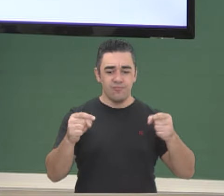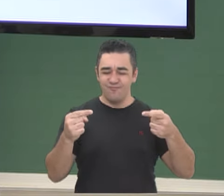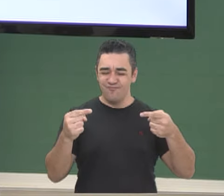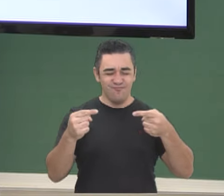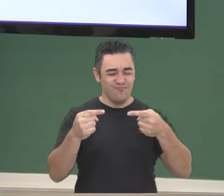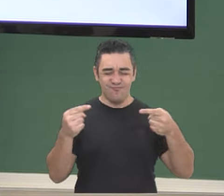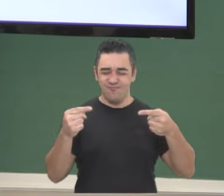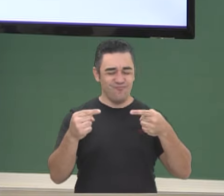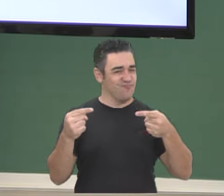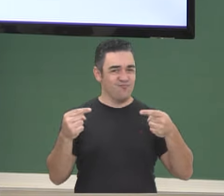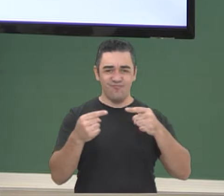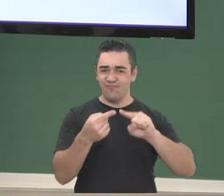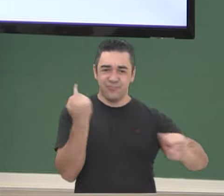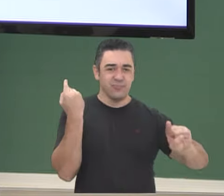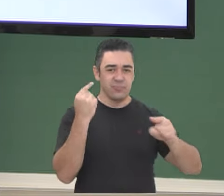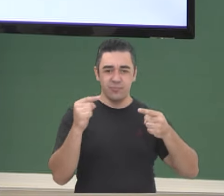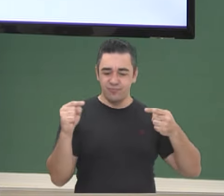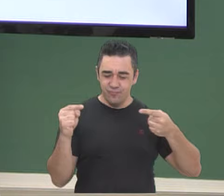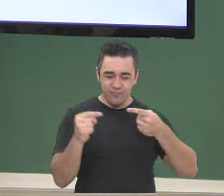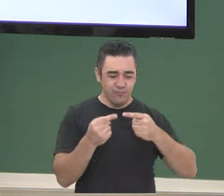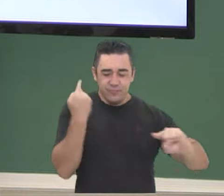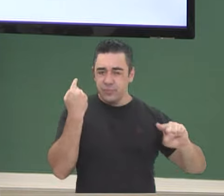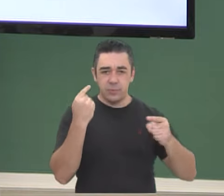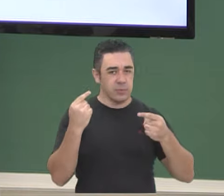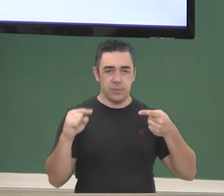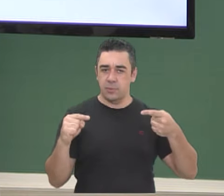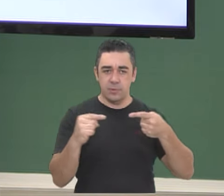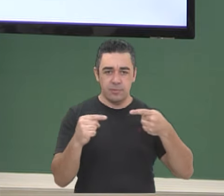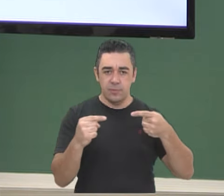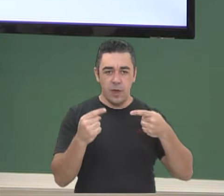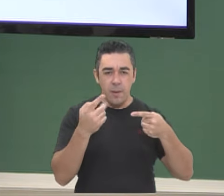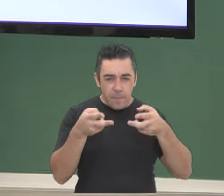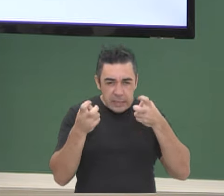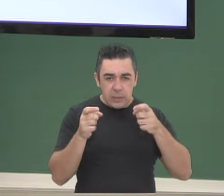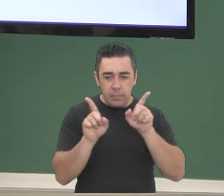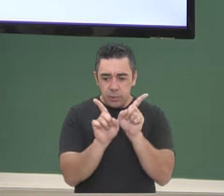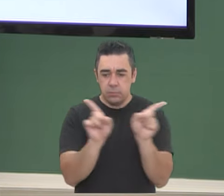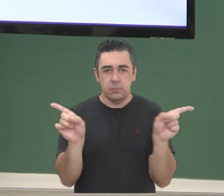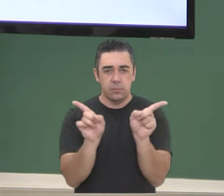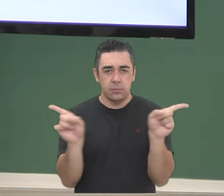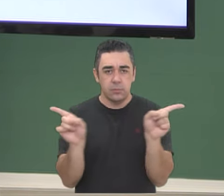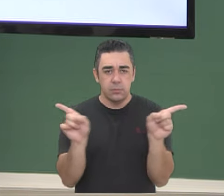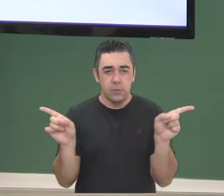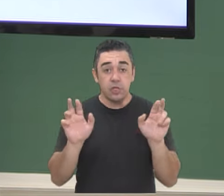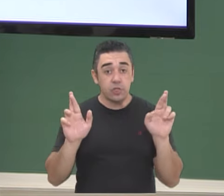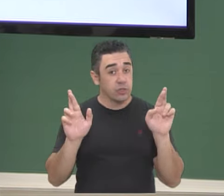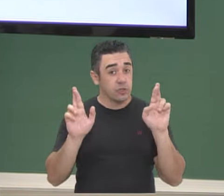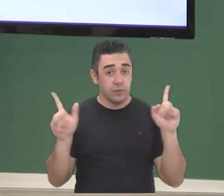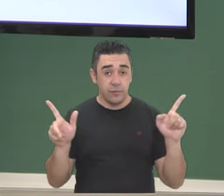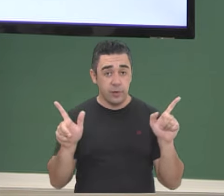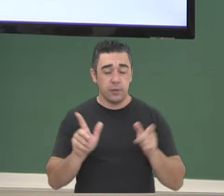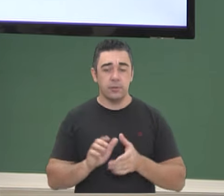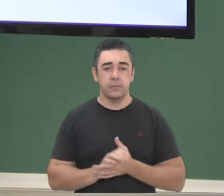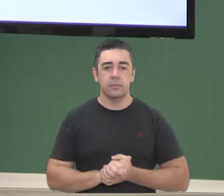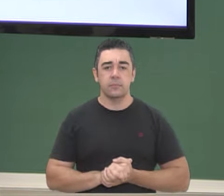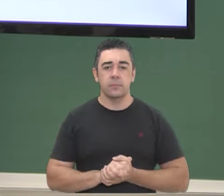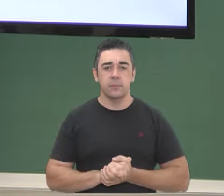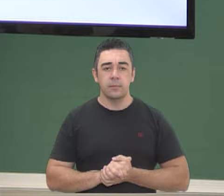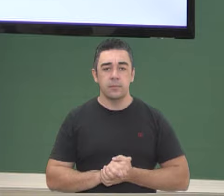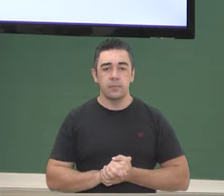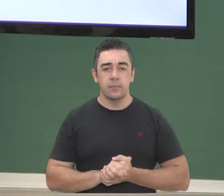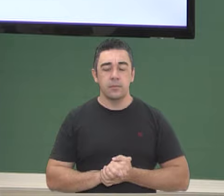quer dizer que há uma força de repulsão olha as flechinhas indicando que estão indo para direções contrárias